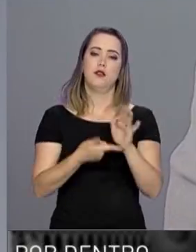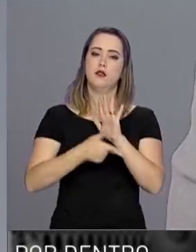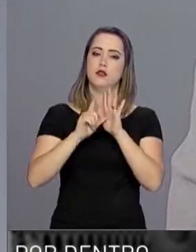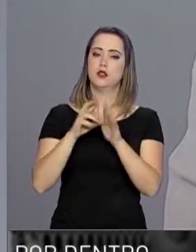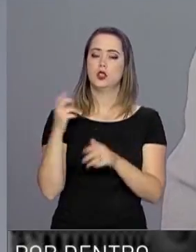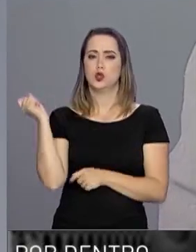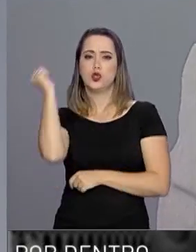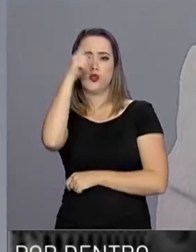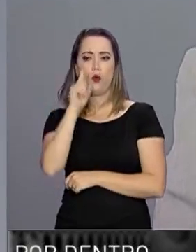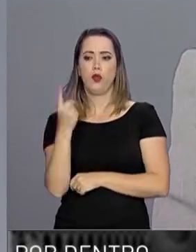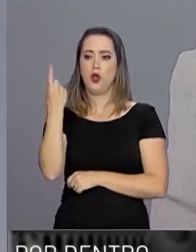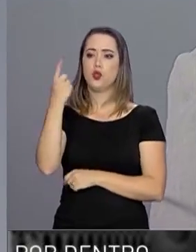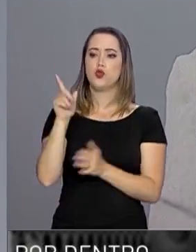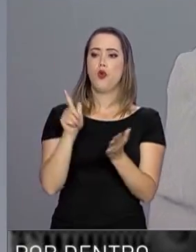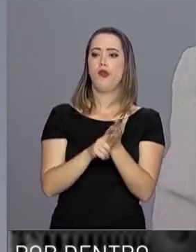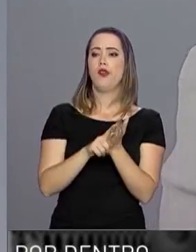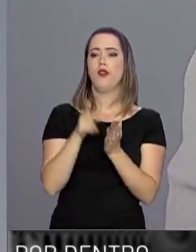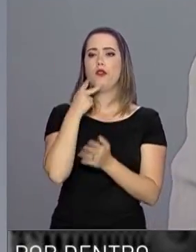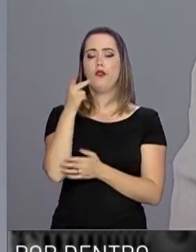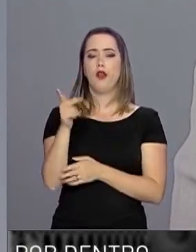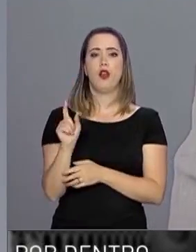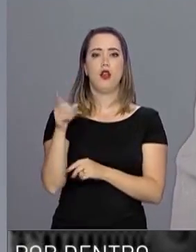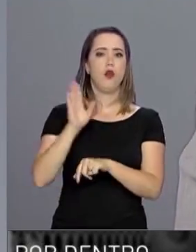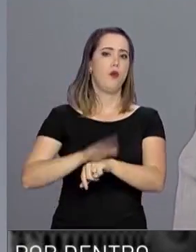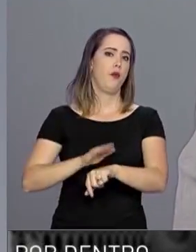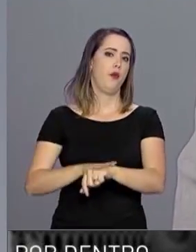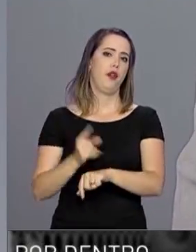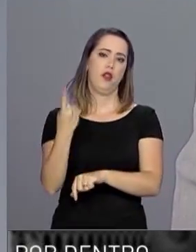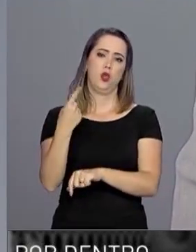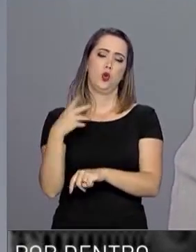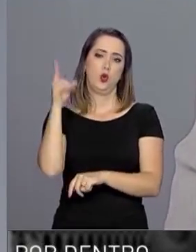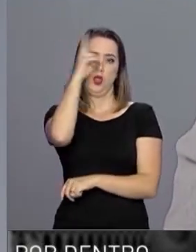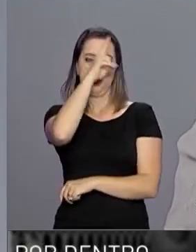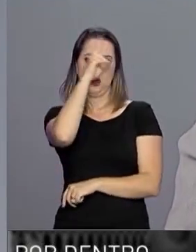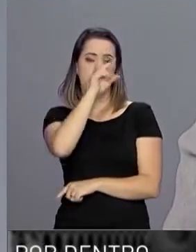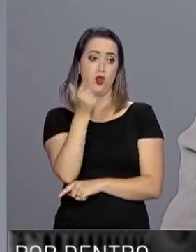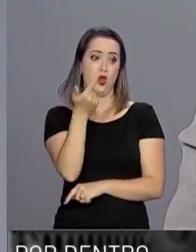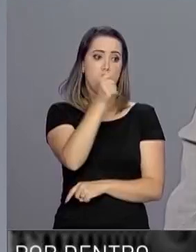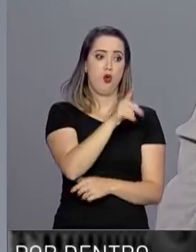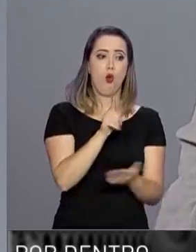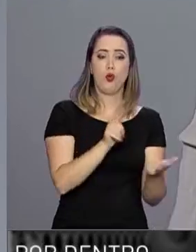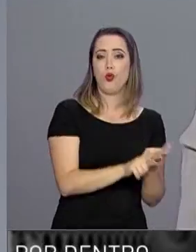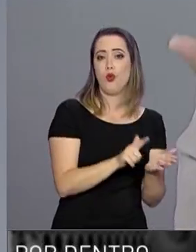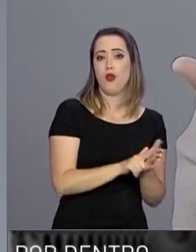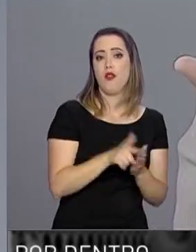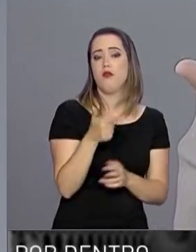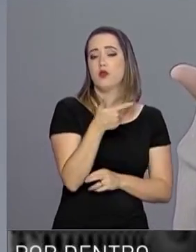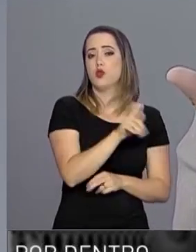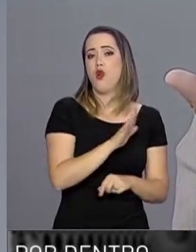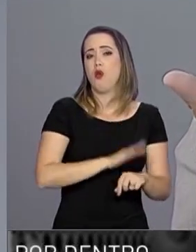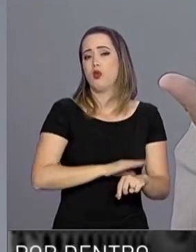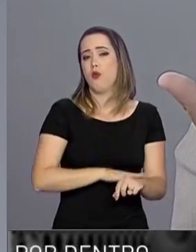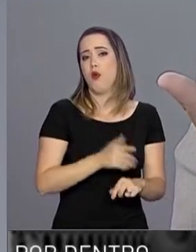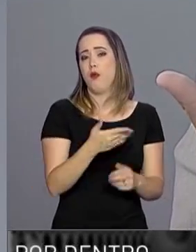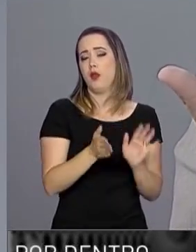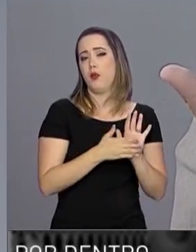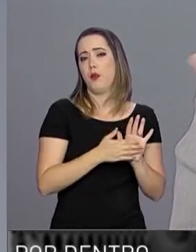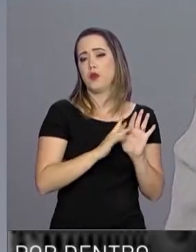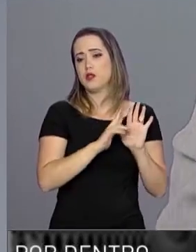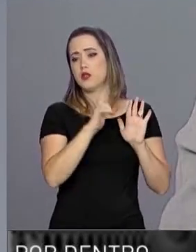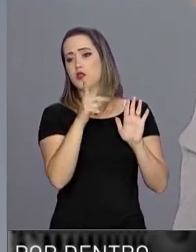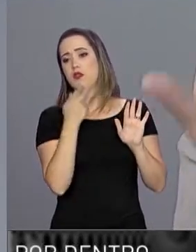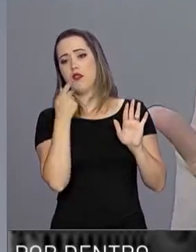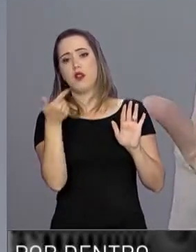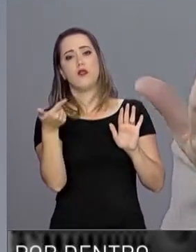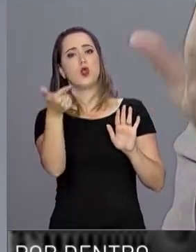tinha dificuldade de um livro falar em determinado momento uma parte da história e outro livro de outra proposta